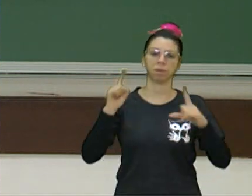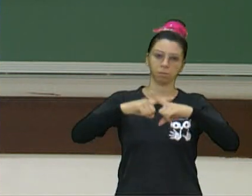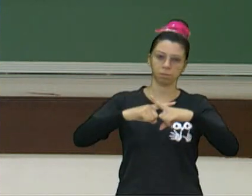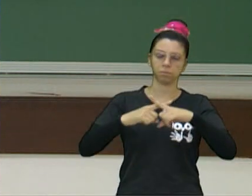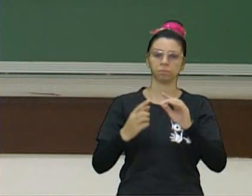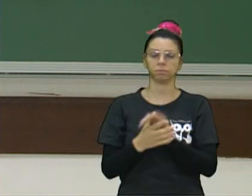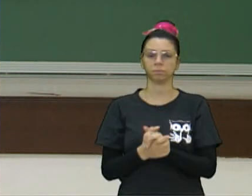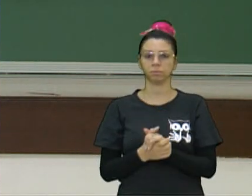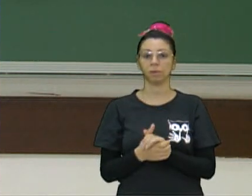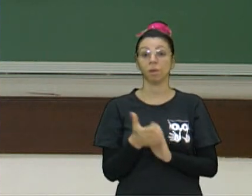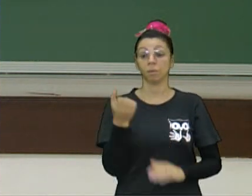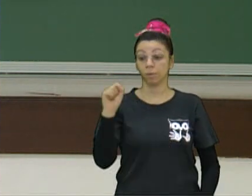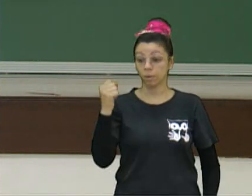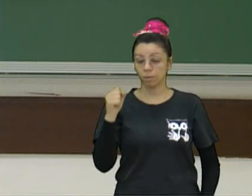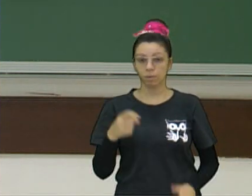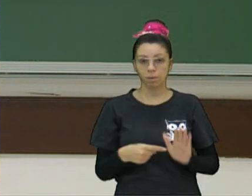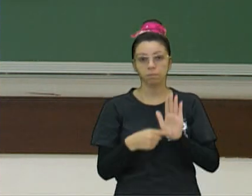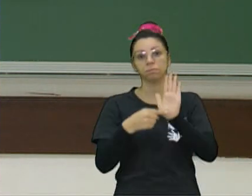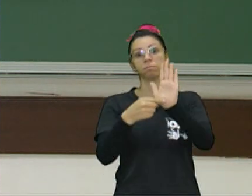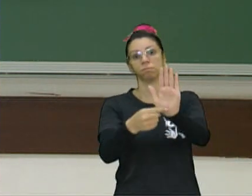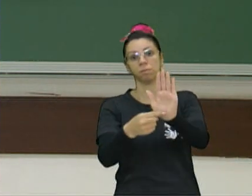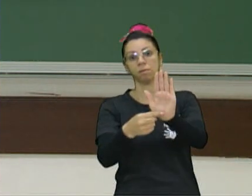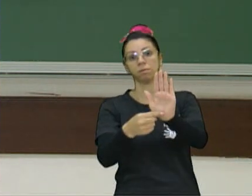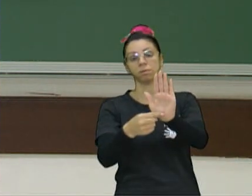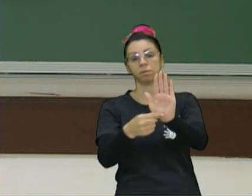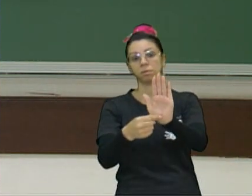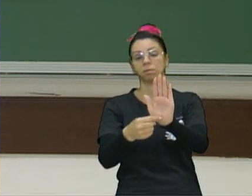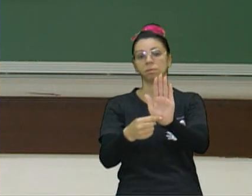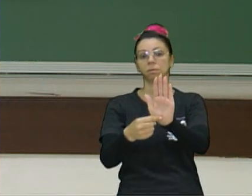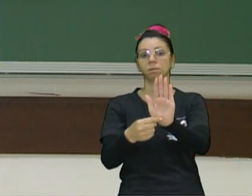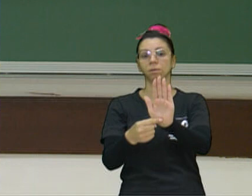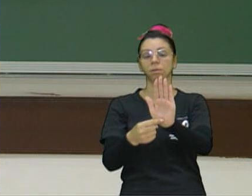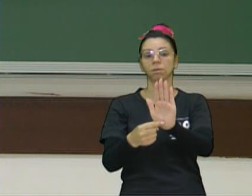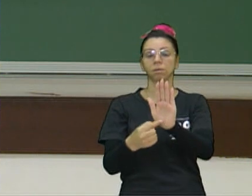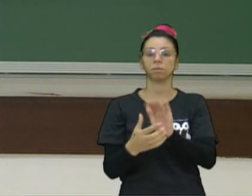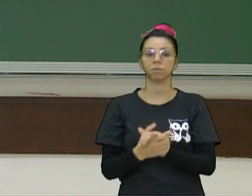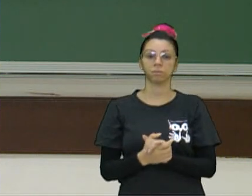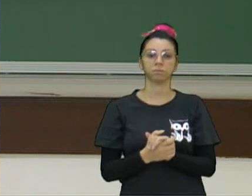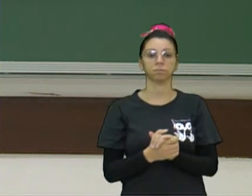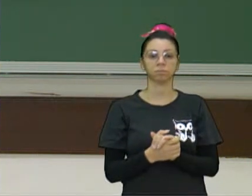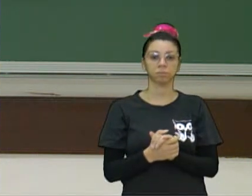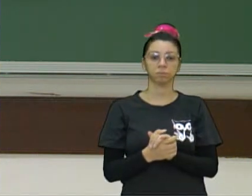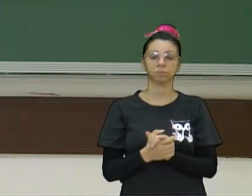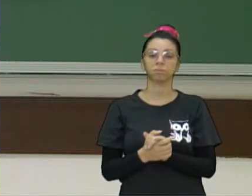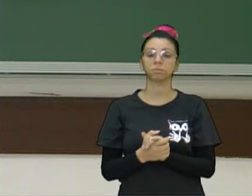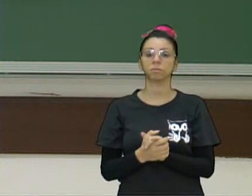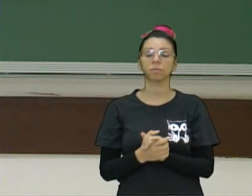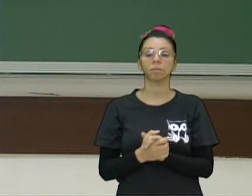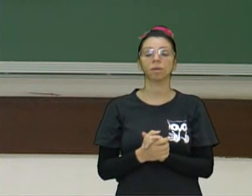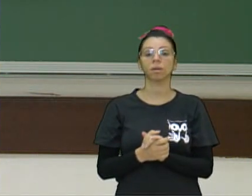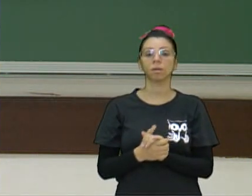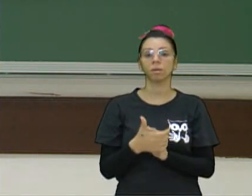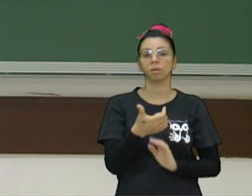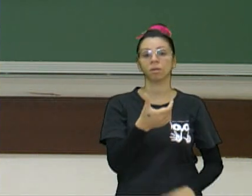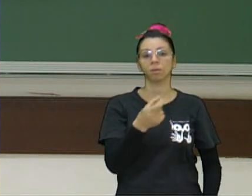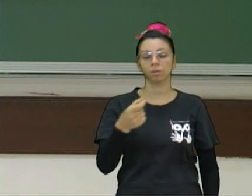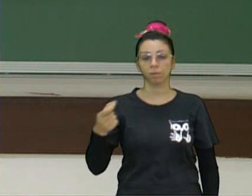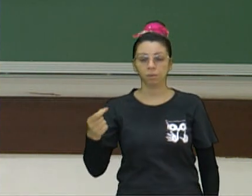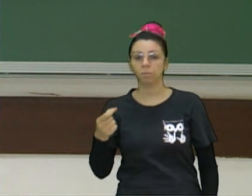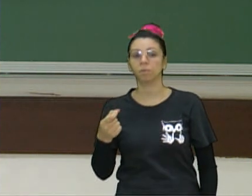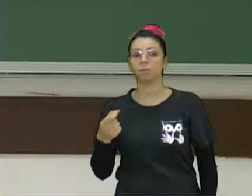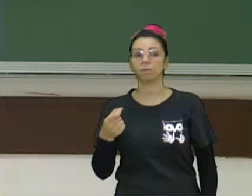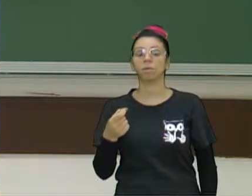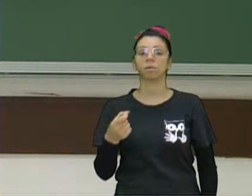88 ele é demonstrado, como aconteceu em algumas modalidades aqui no Brasil, nas Olimpíadas, né? Ele foi demonstrado e em 2000 ele